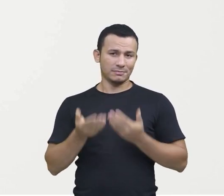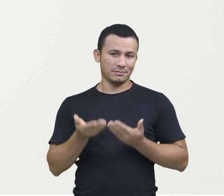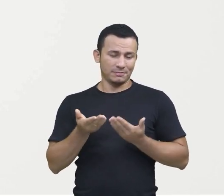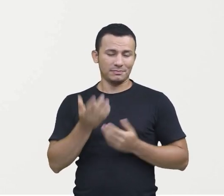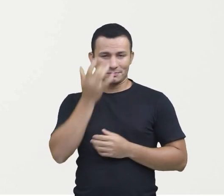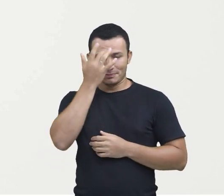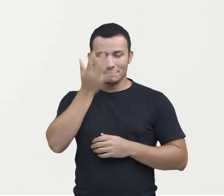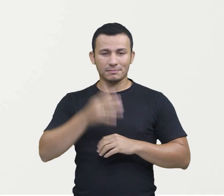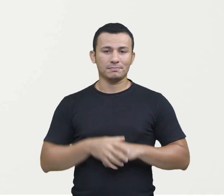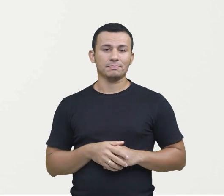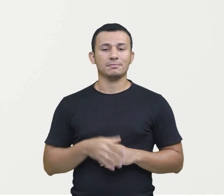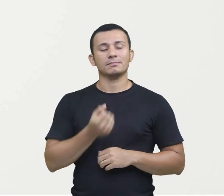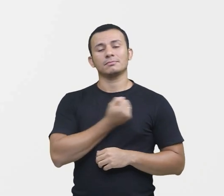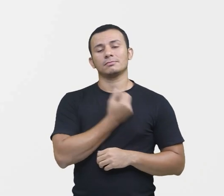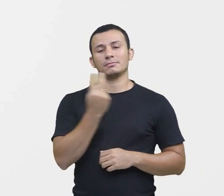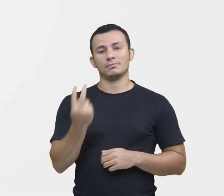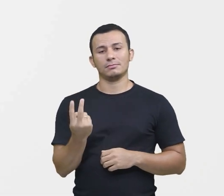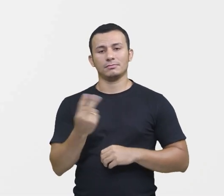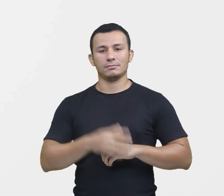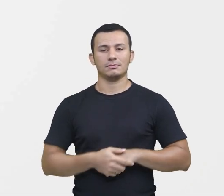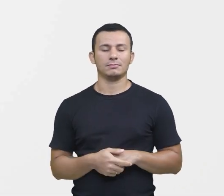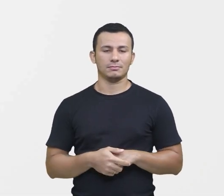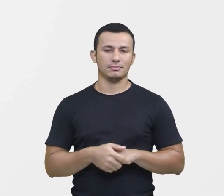à nossa questão número 2.